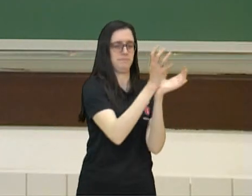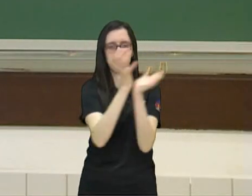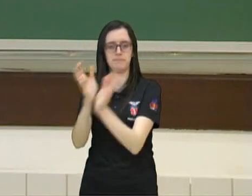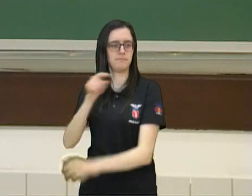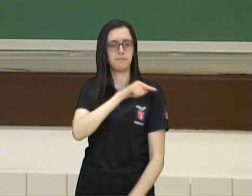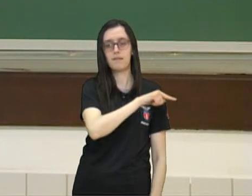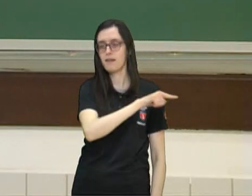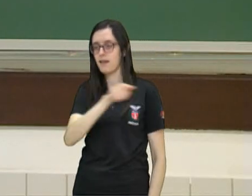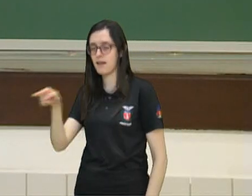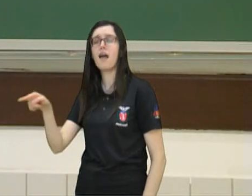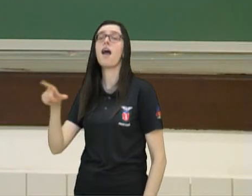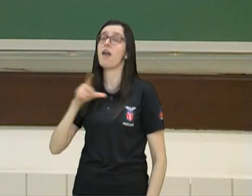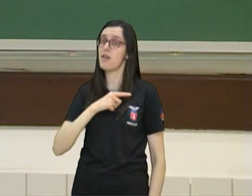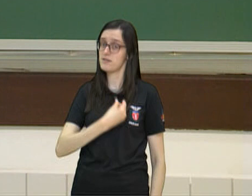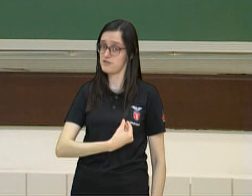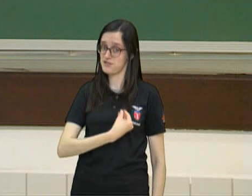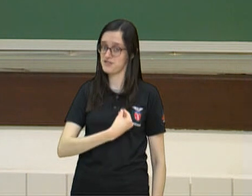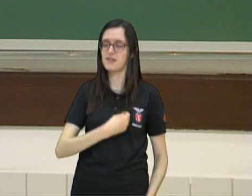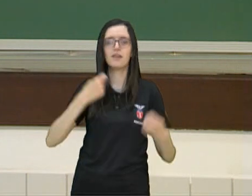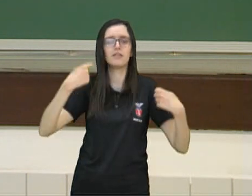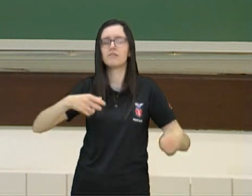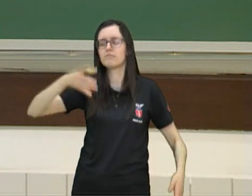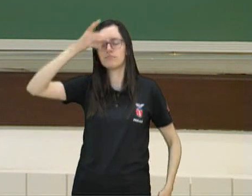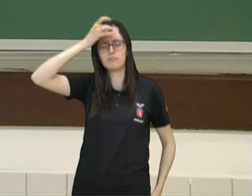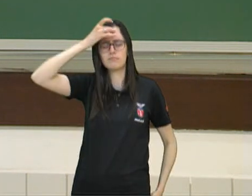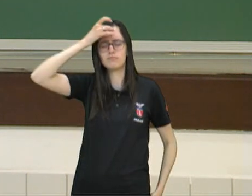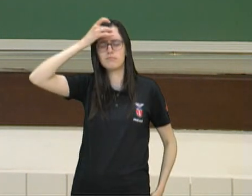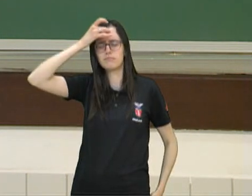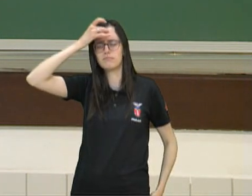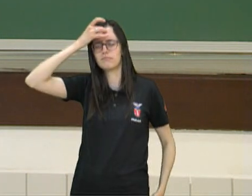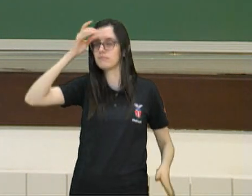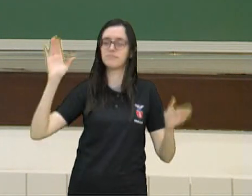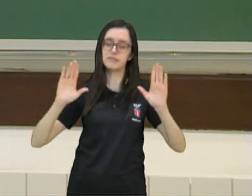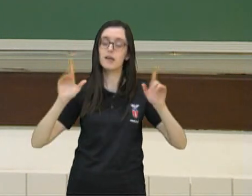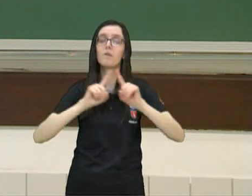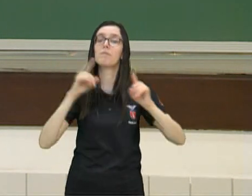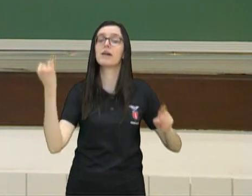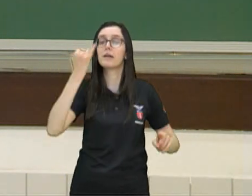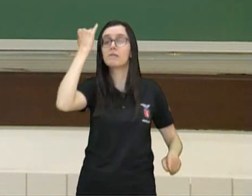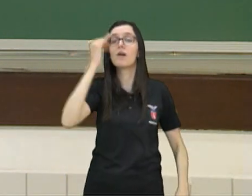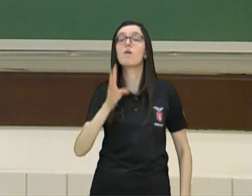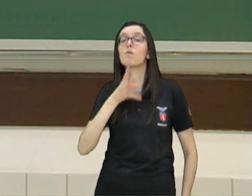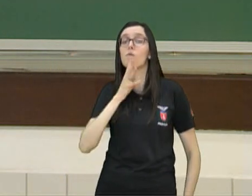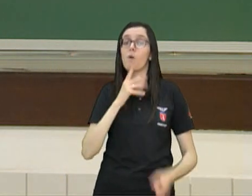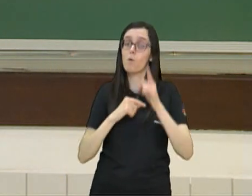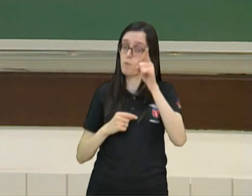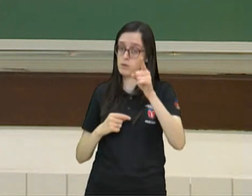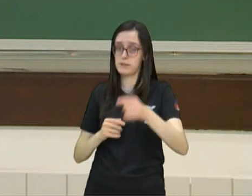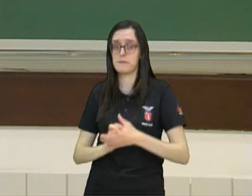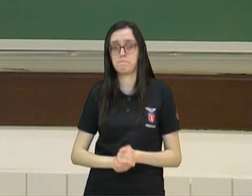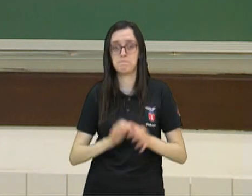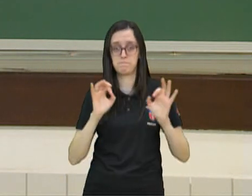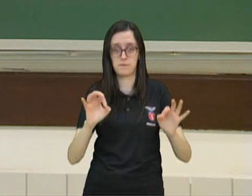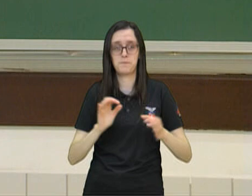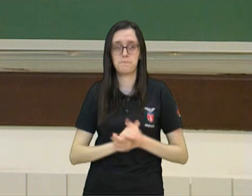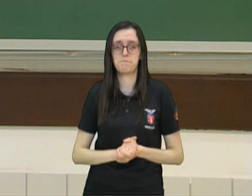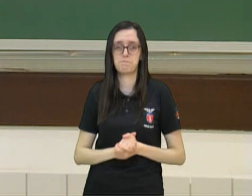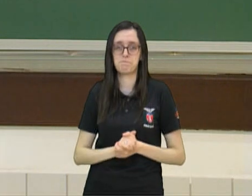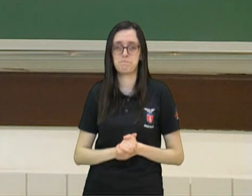isso existe. Não precisa decorar esses nomes, mas você precisa conhecer, certo?